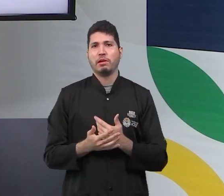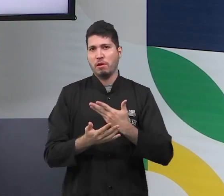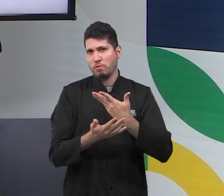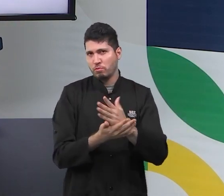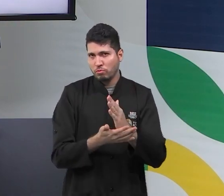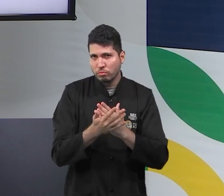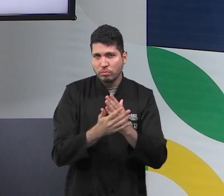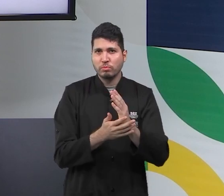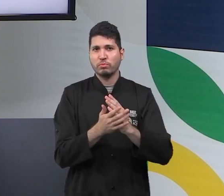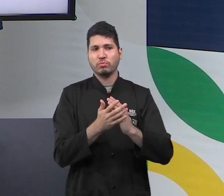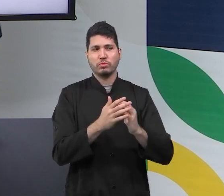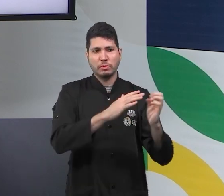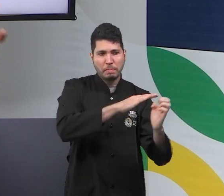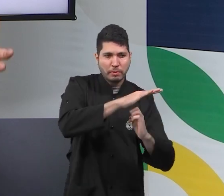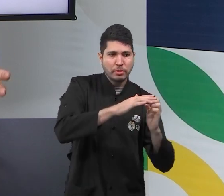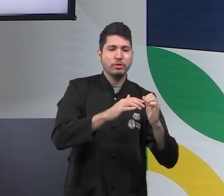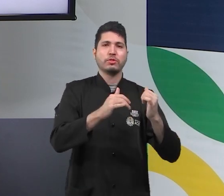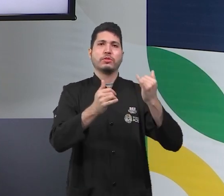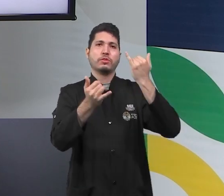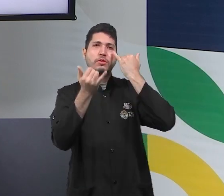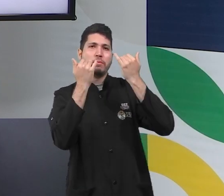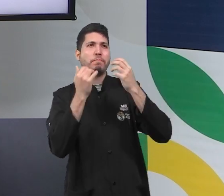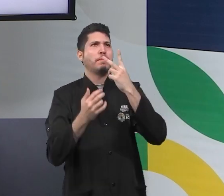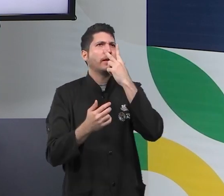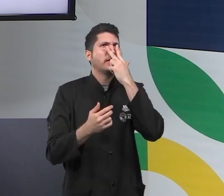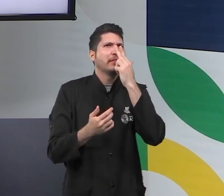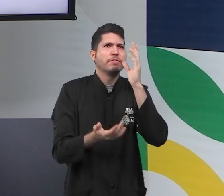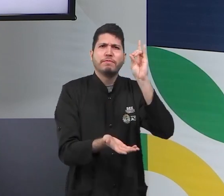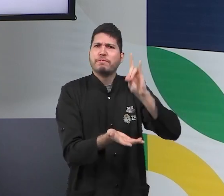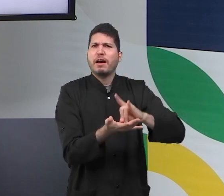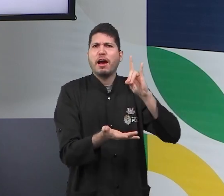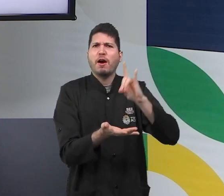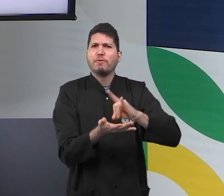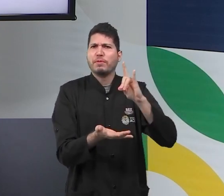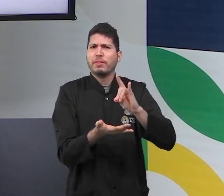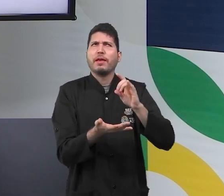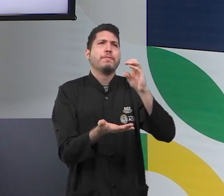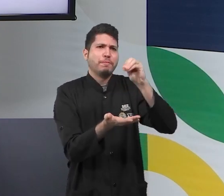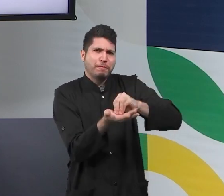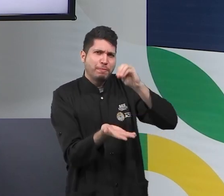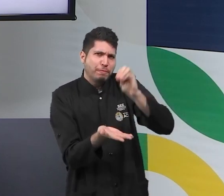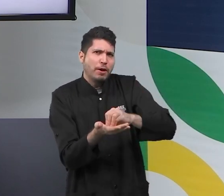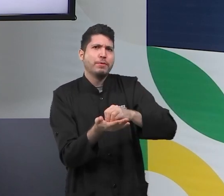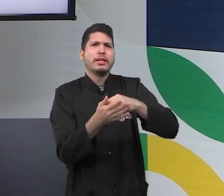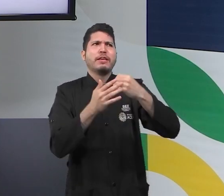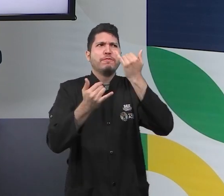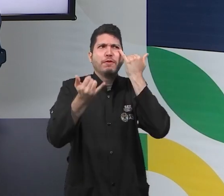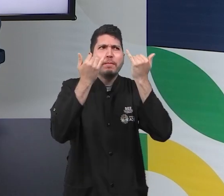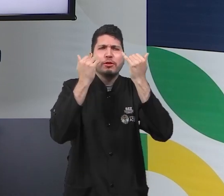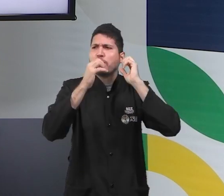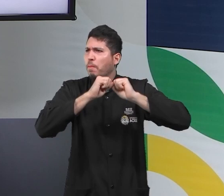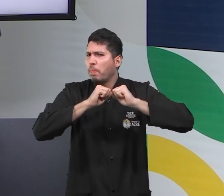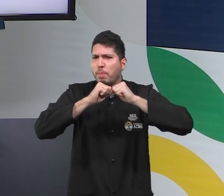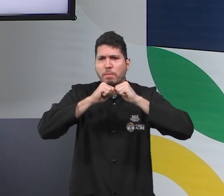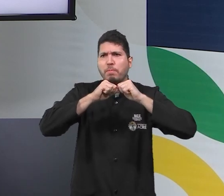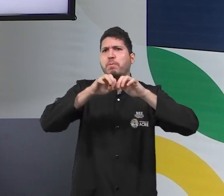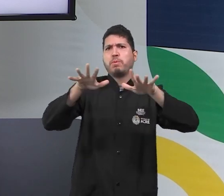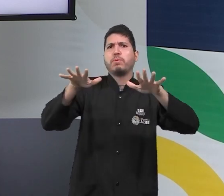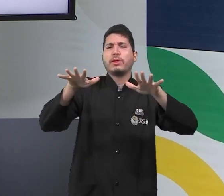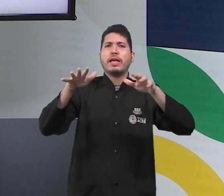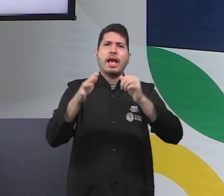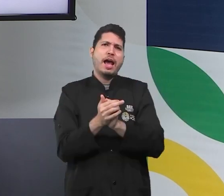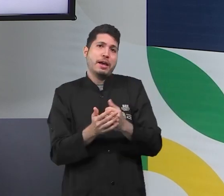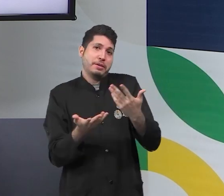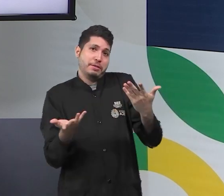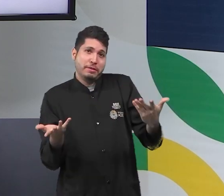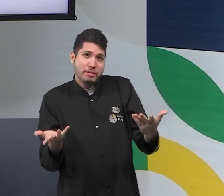notícia, elas faltam informação, parece, e começam a divulgar coisas assim, que são inúteis,